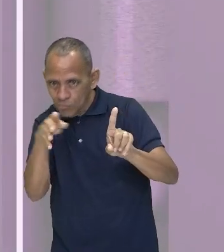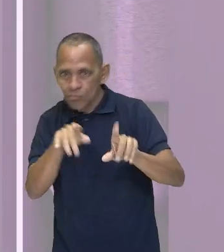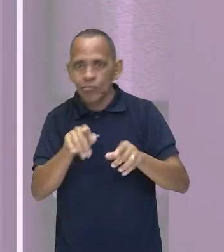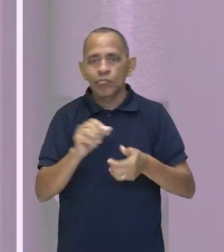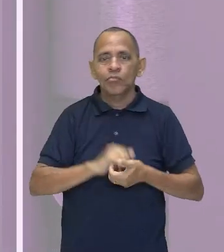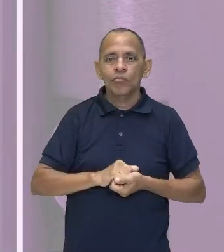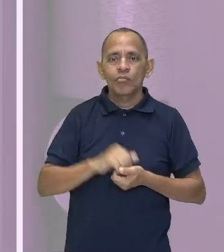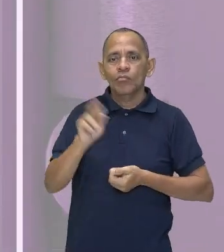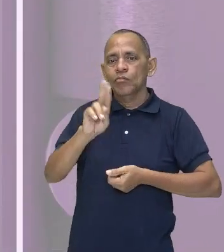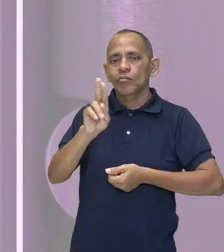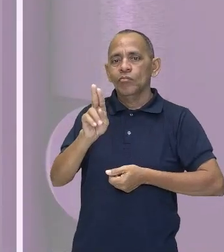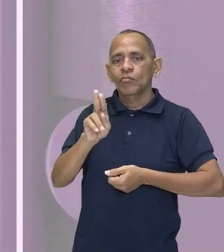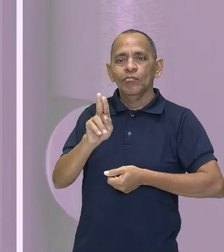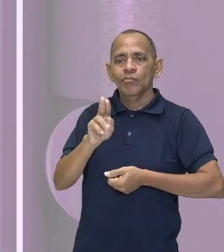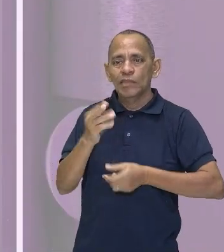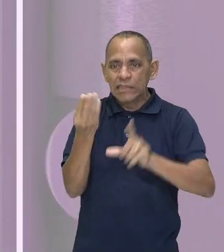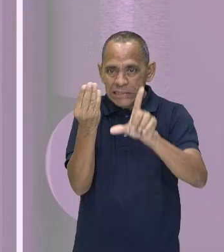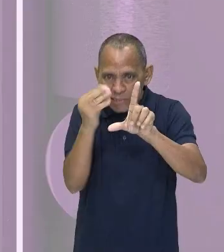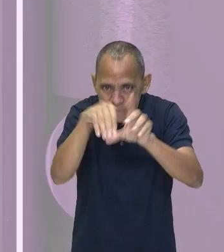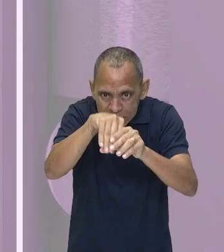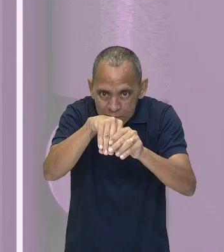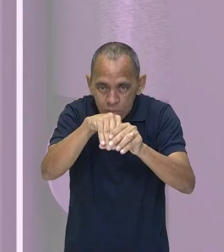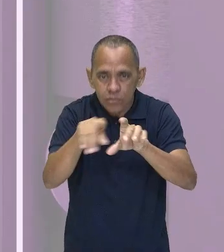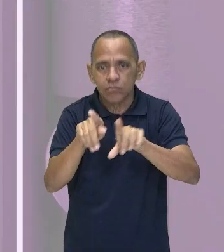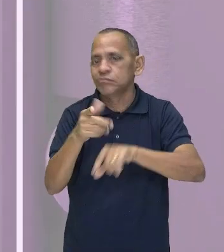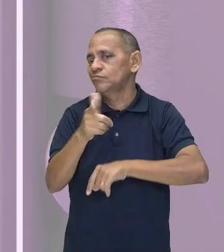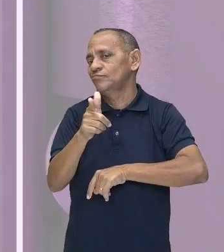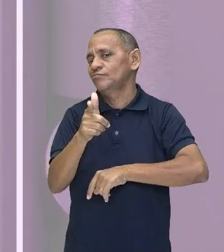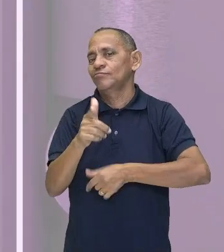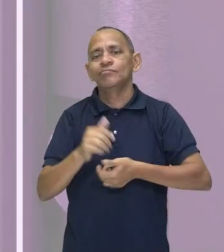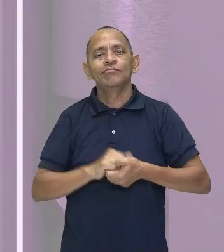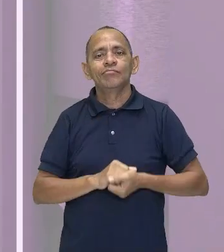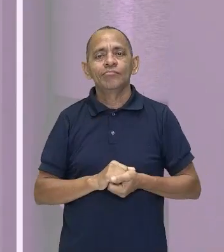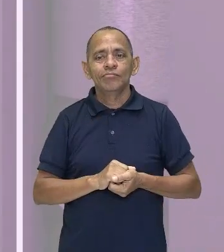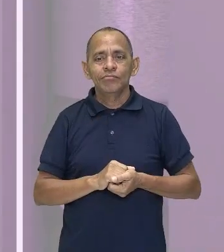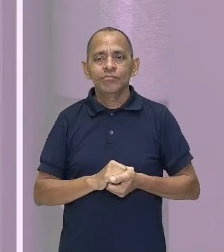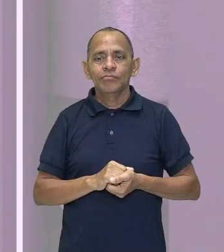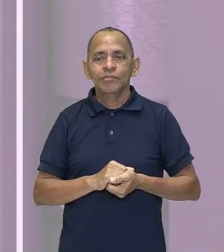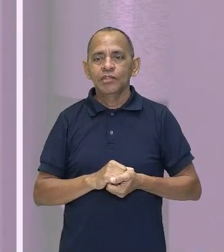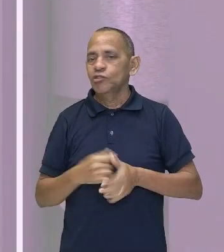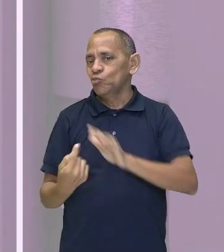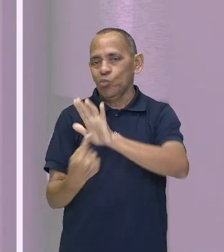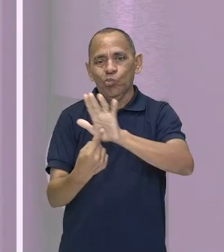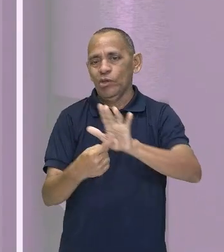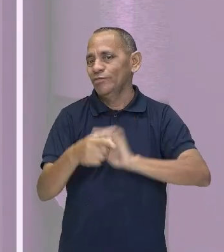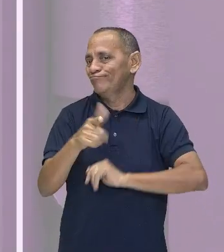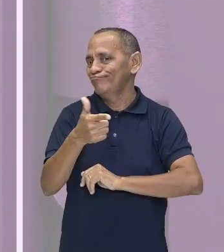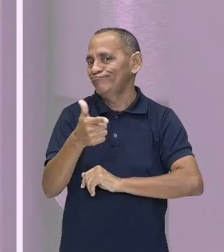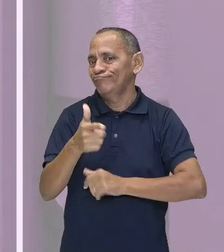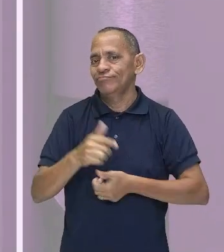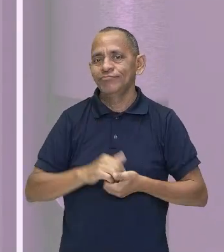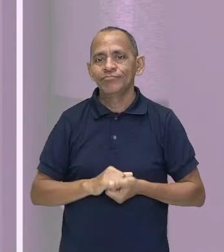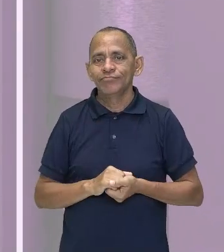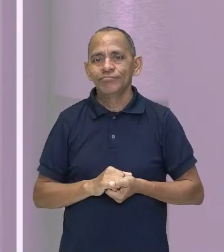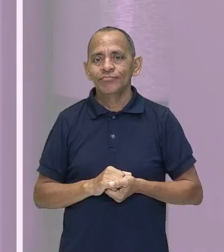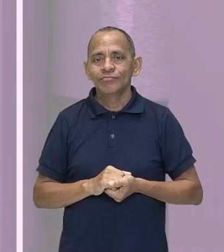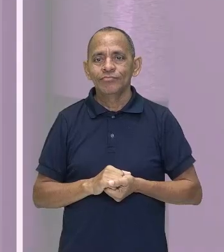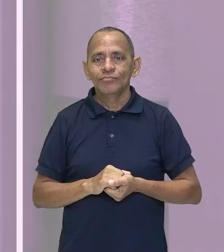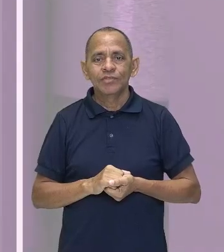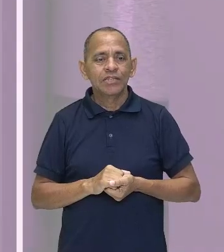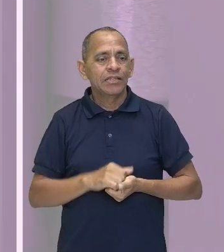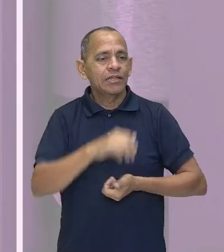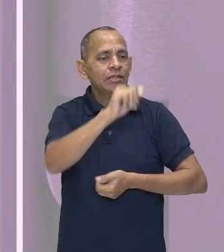não estarão lá na sua tabela, tá? Não vai aparecer lá a frequência absoluta dos